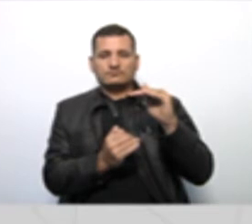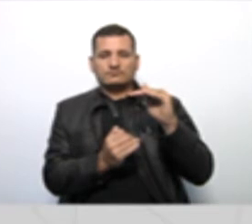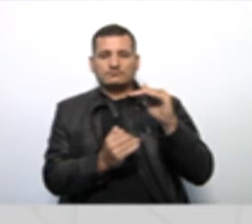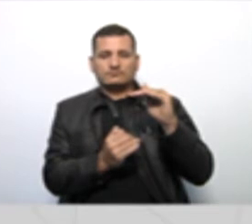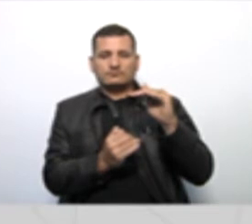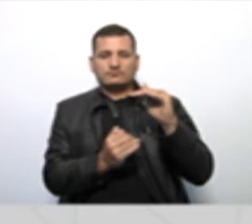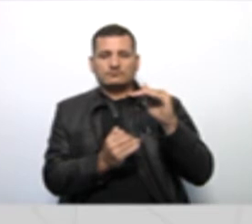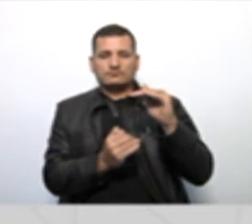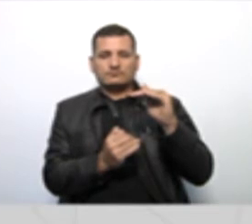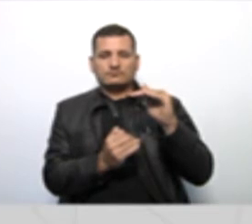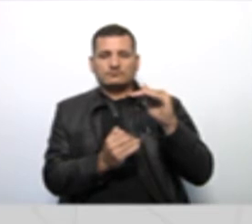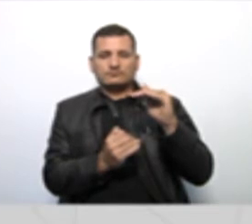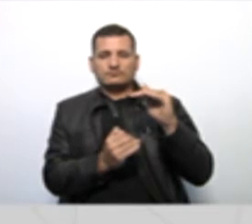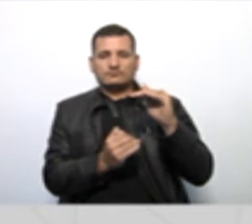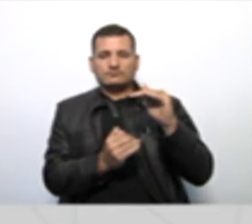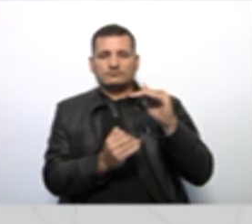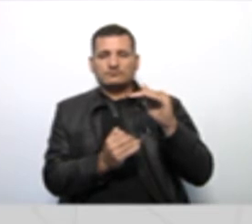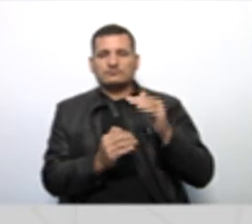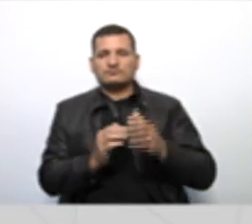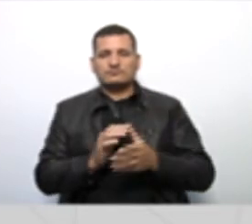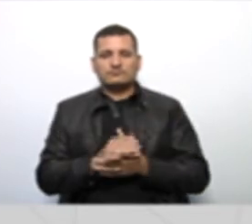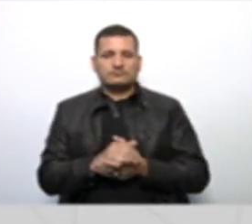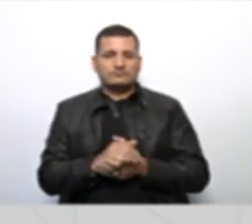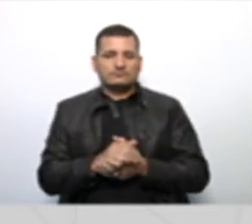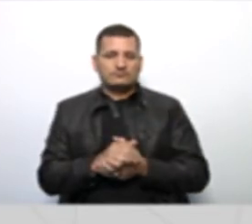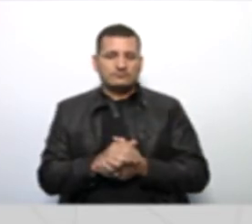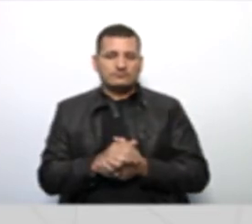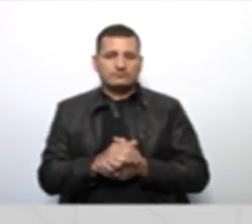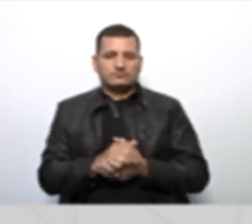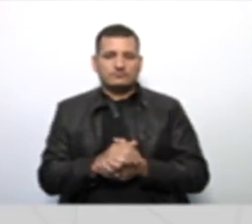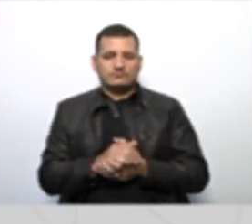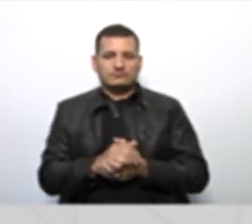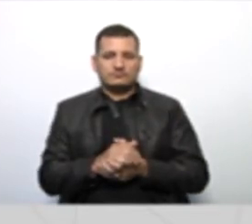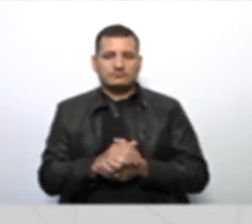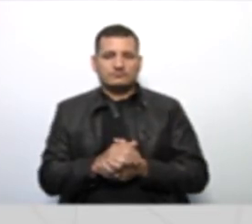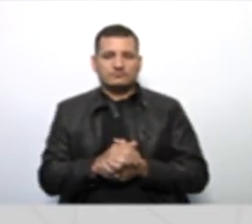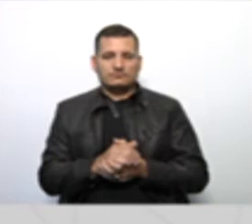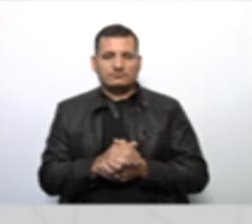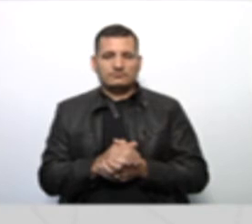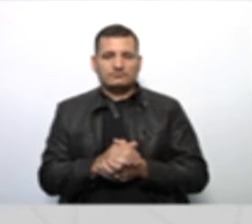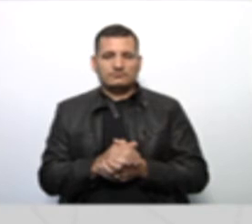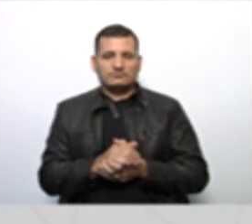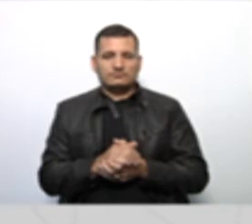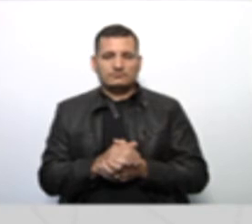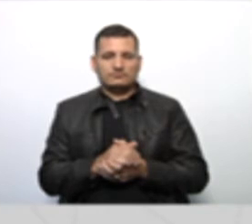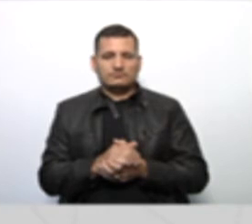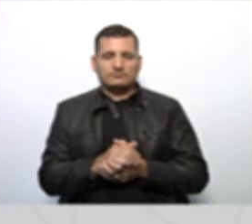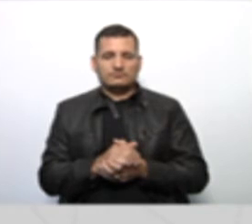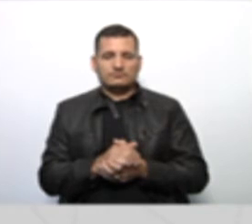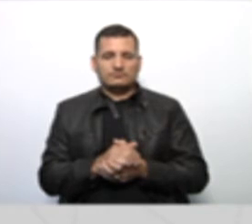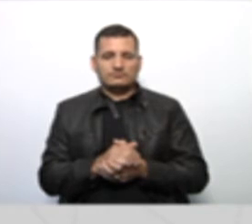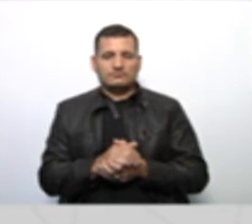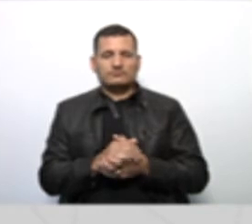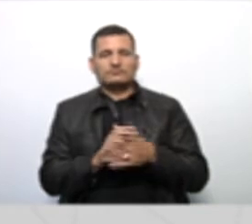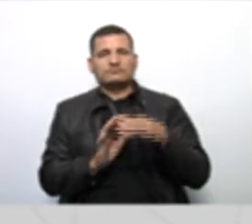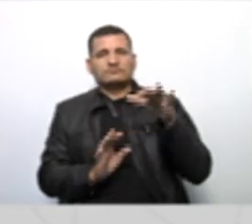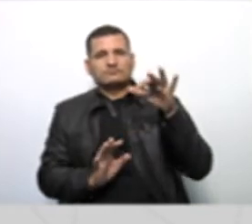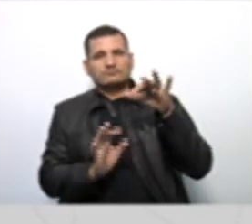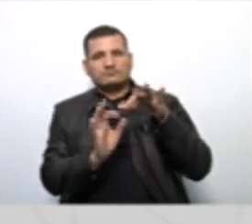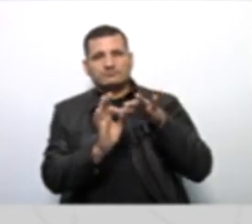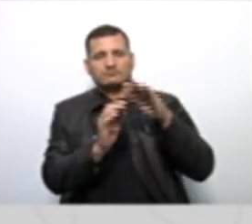como se fosse uma árvore, uma sequência debaixo da outra. Ele vincula as propriedades heurísticas,